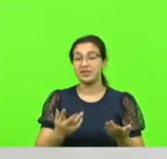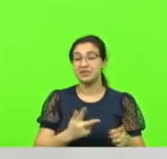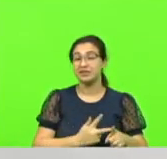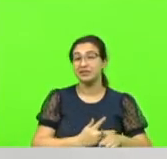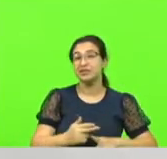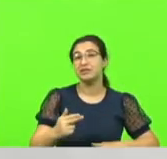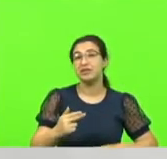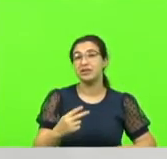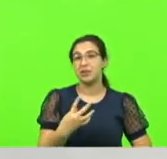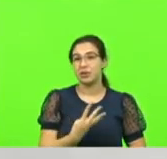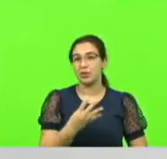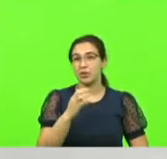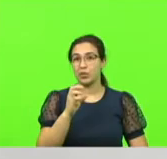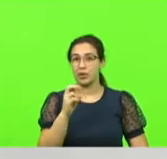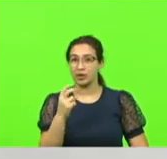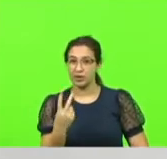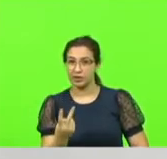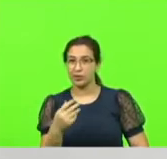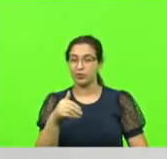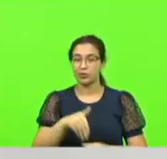por 42 votos.